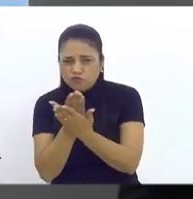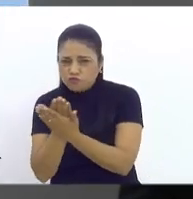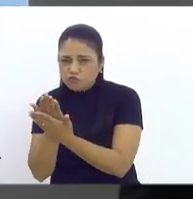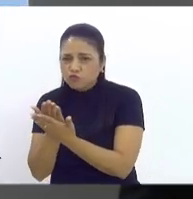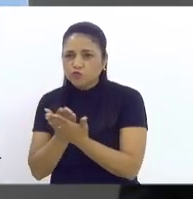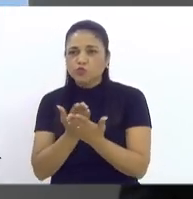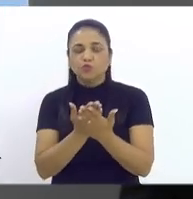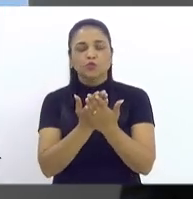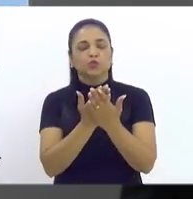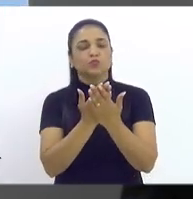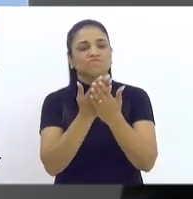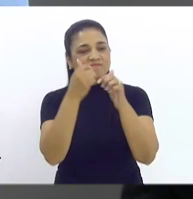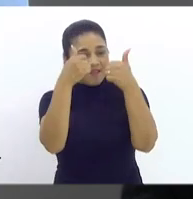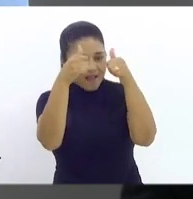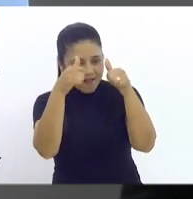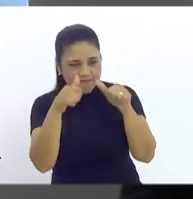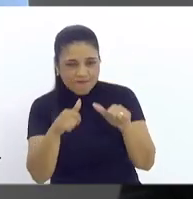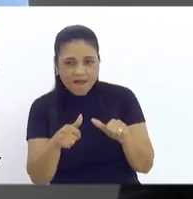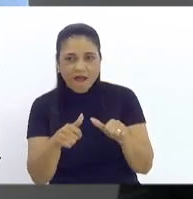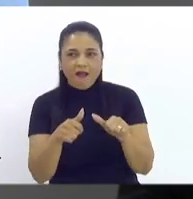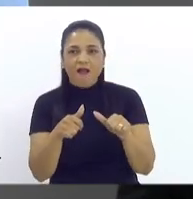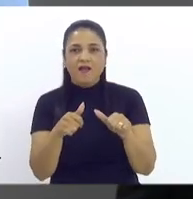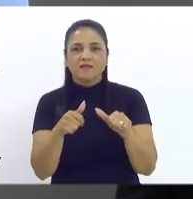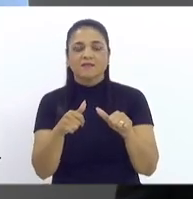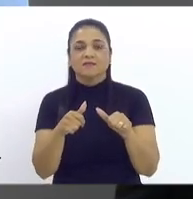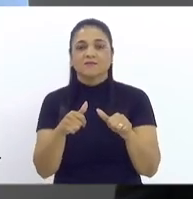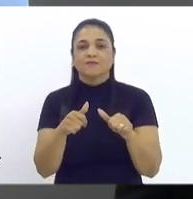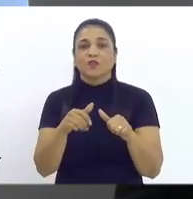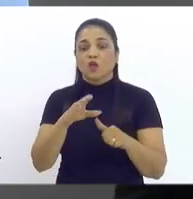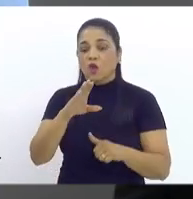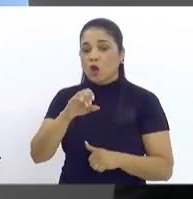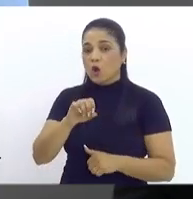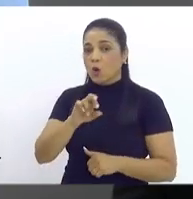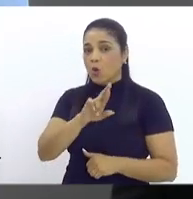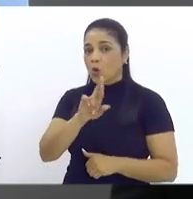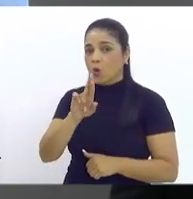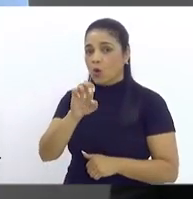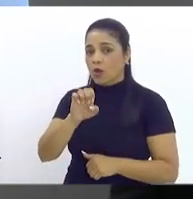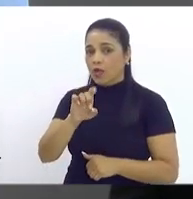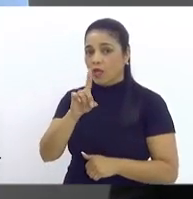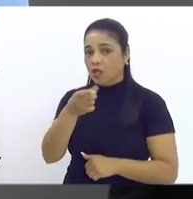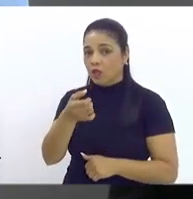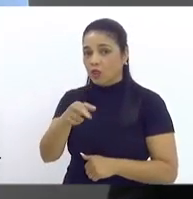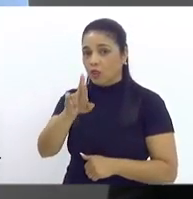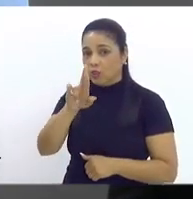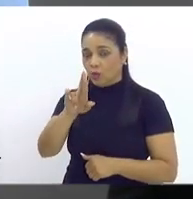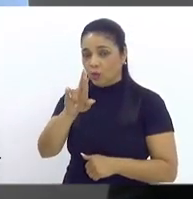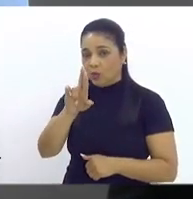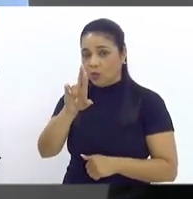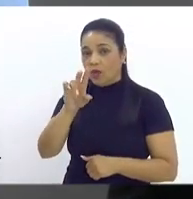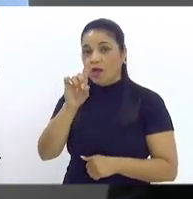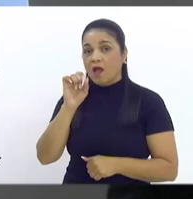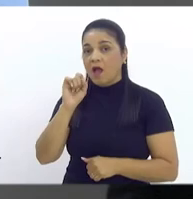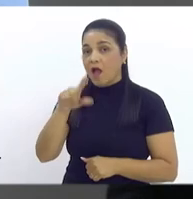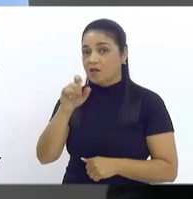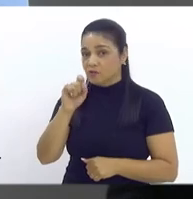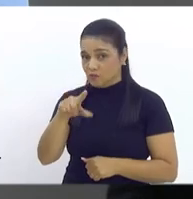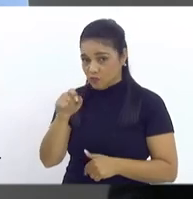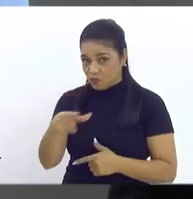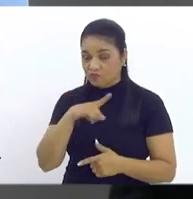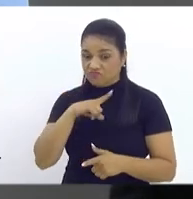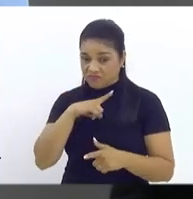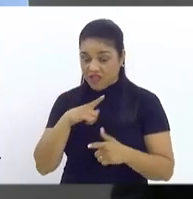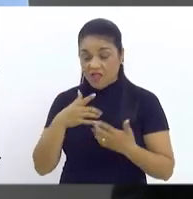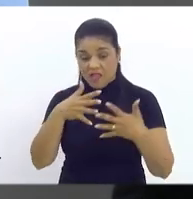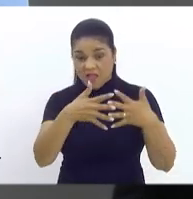para análise de corredor azul. O que é isso? É desenvolver, hoje a gente já tem mais de 600 caminhões